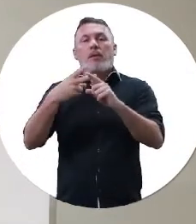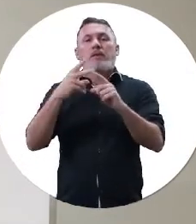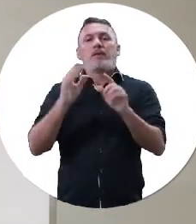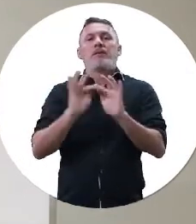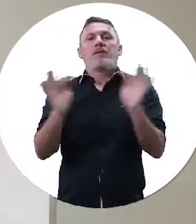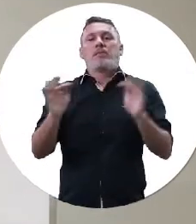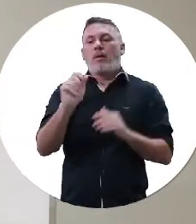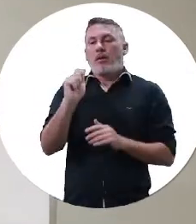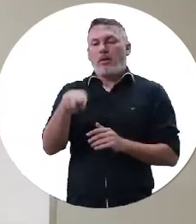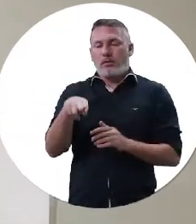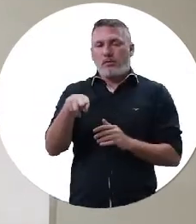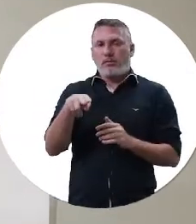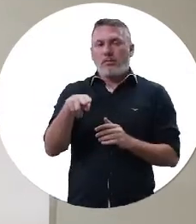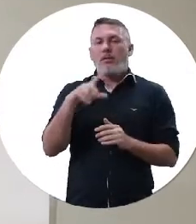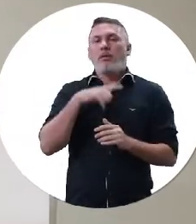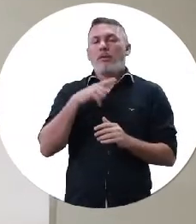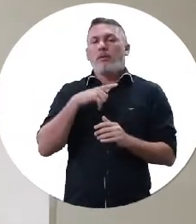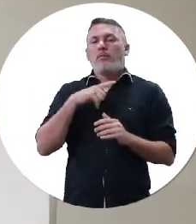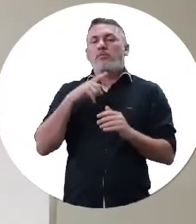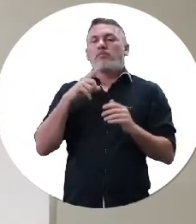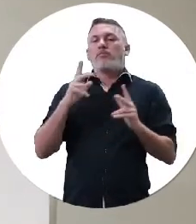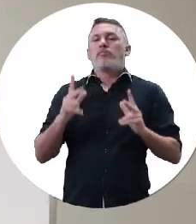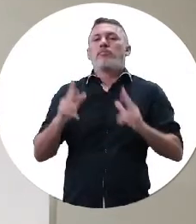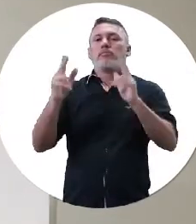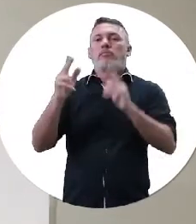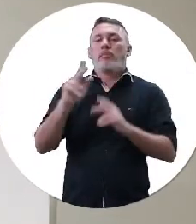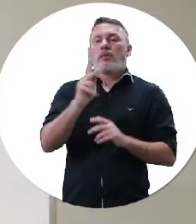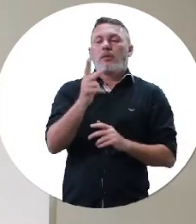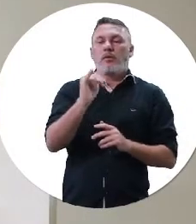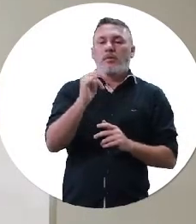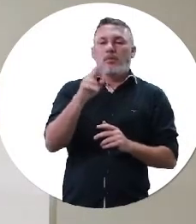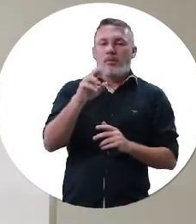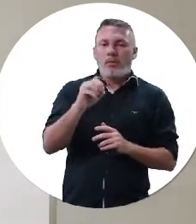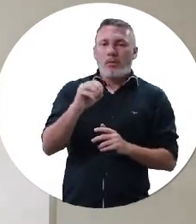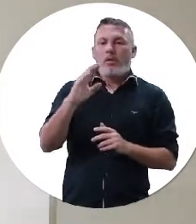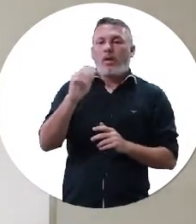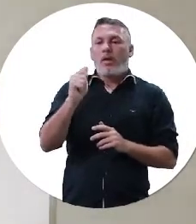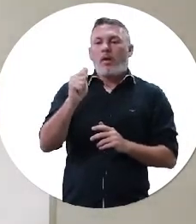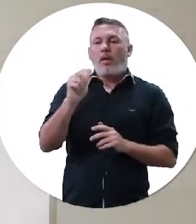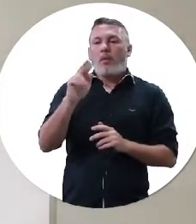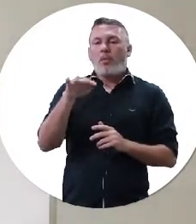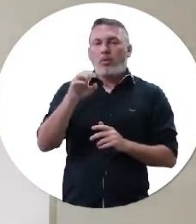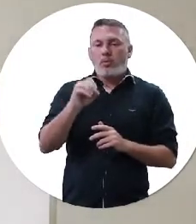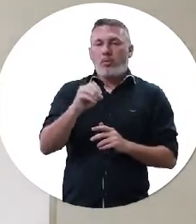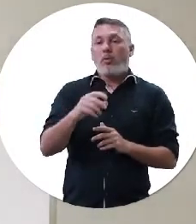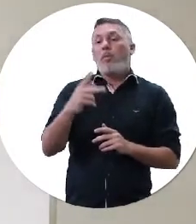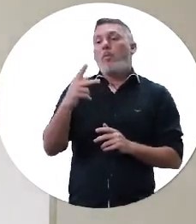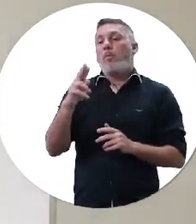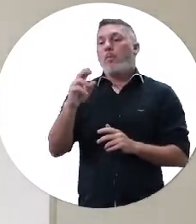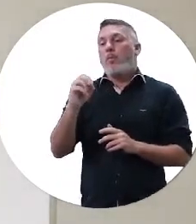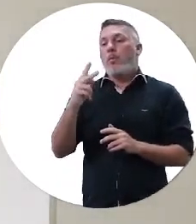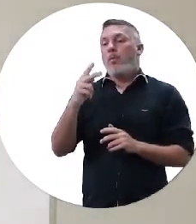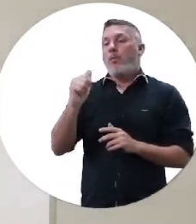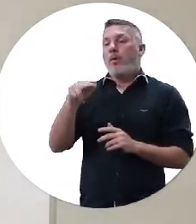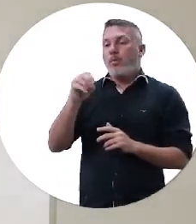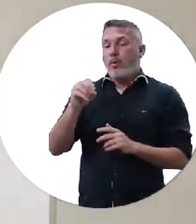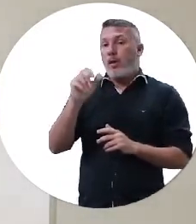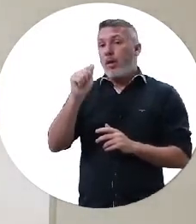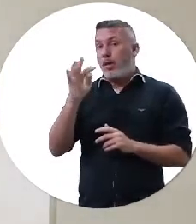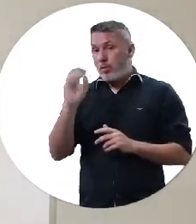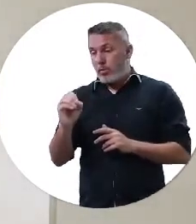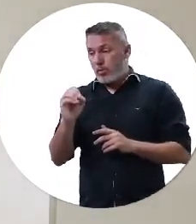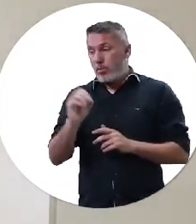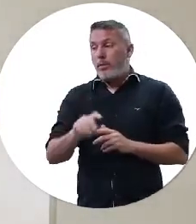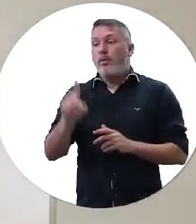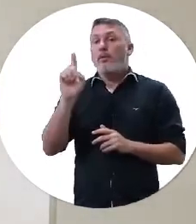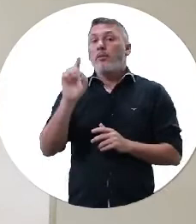ato. D, Na+. Na na tabela periódica, sódio.